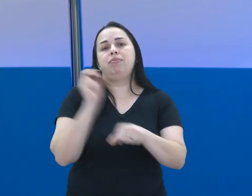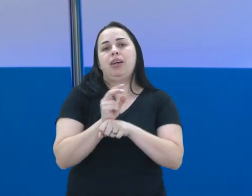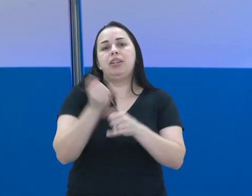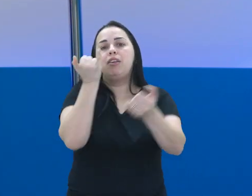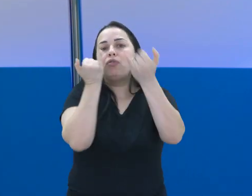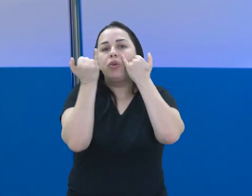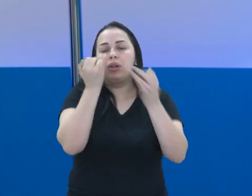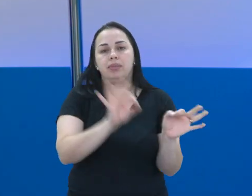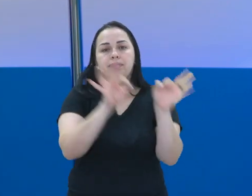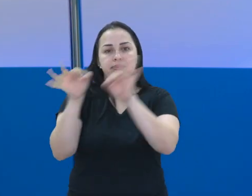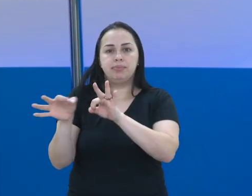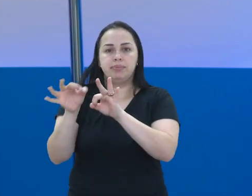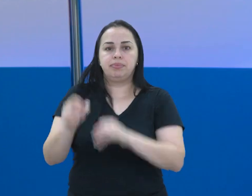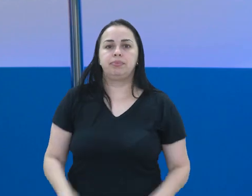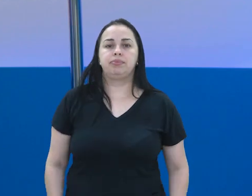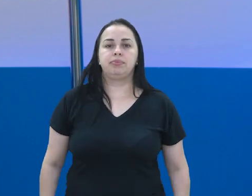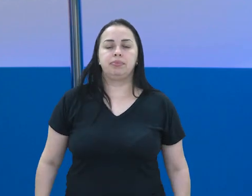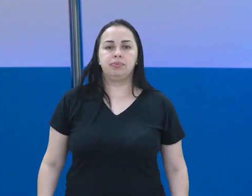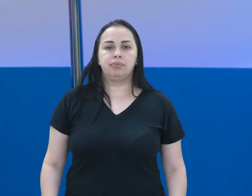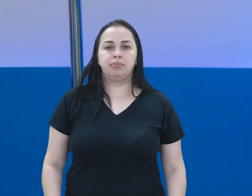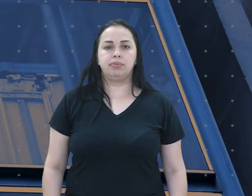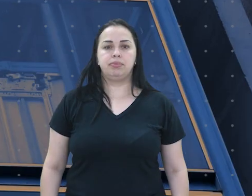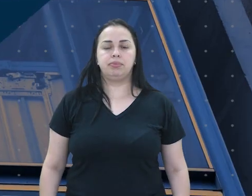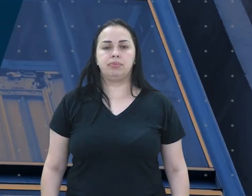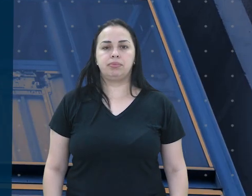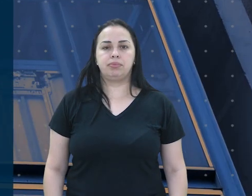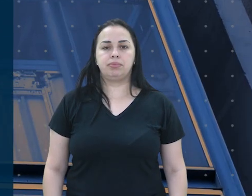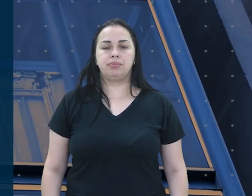As informações você confere na agenda de serviço.